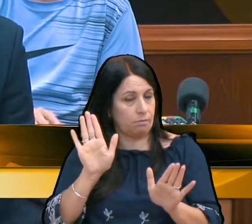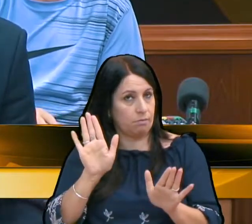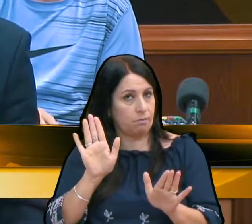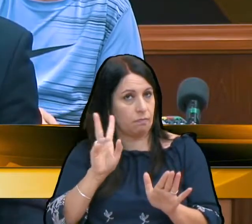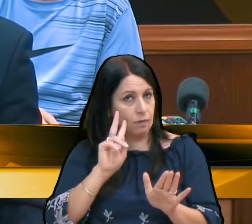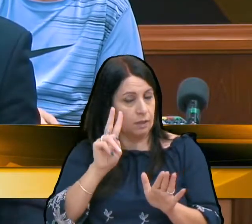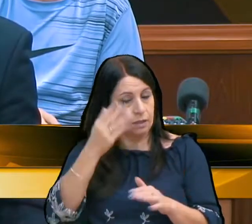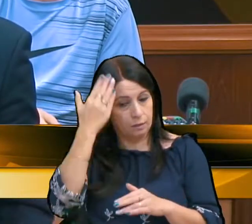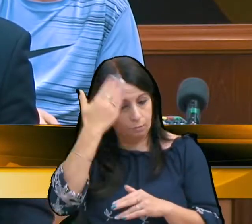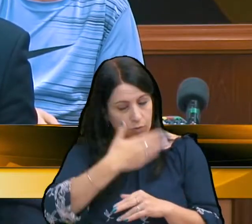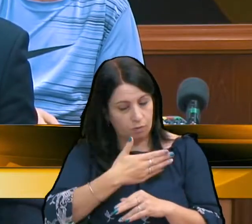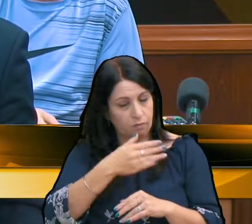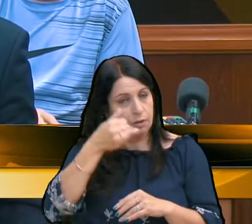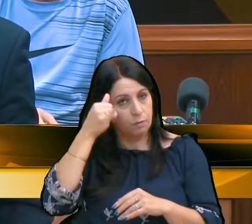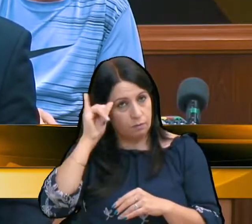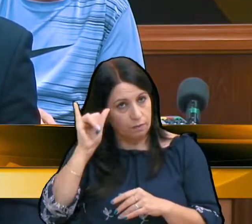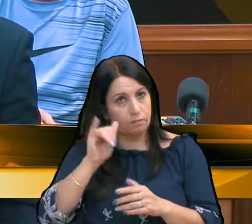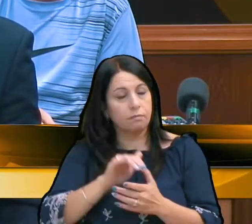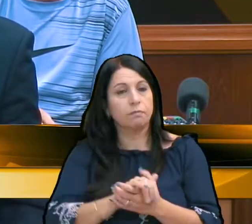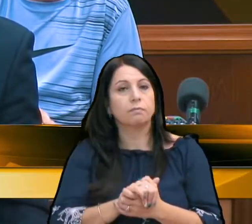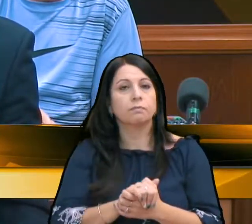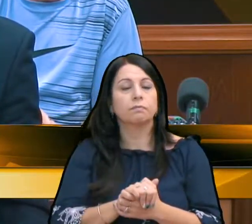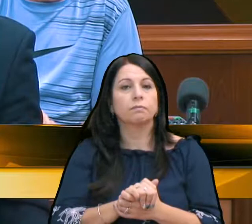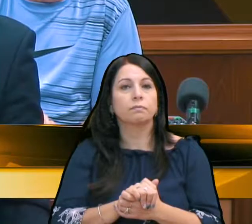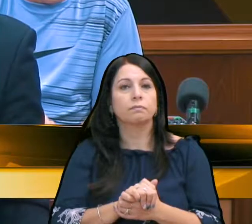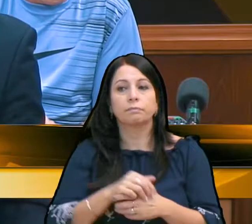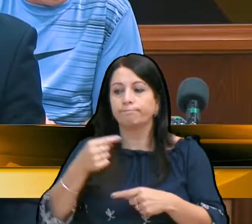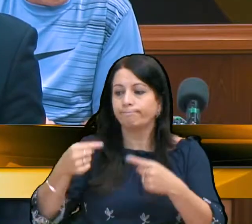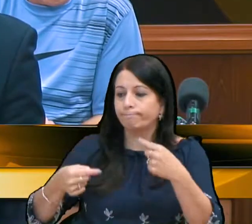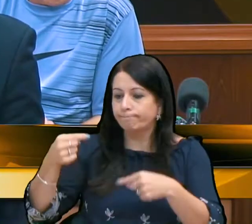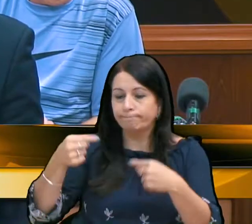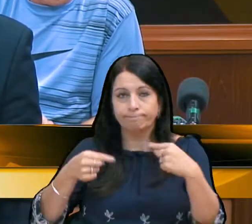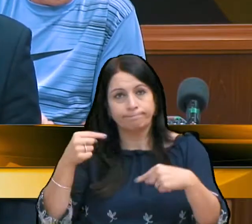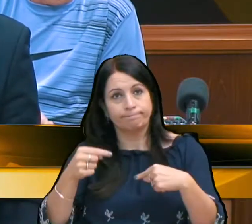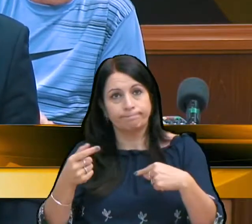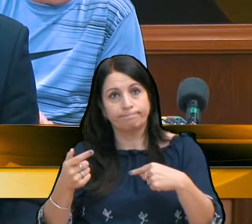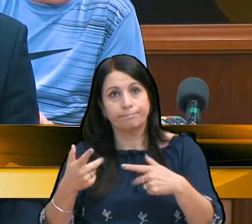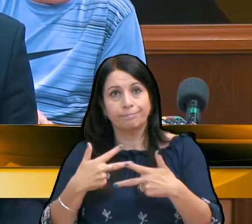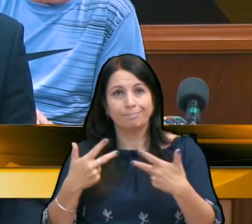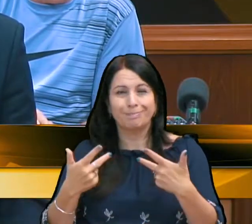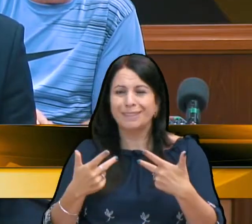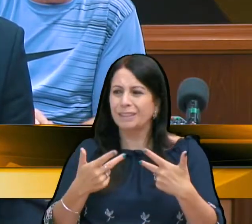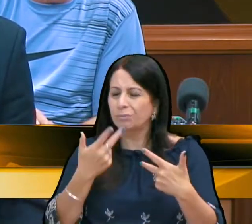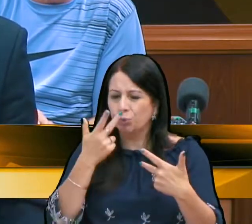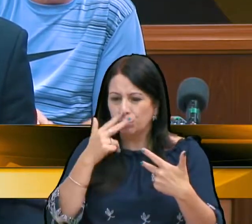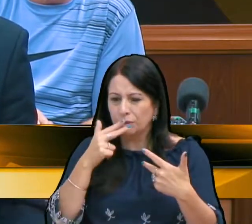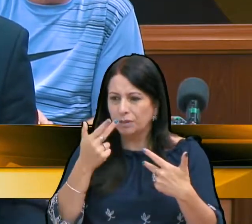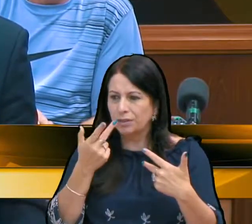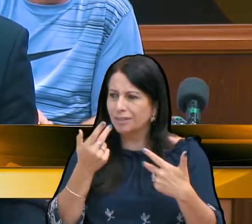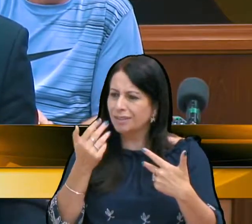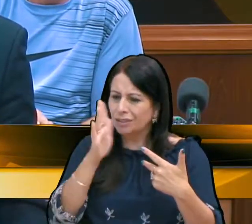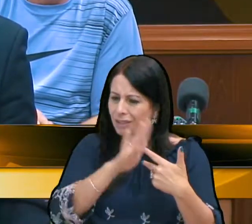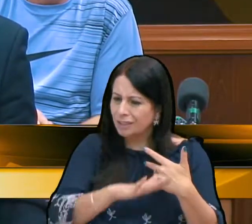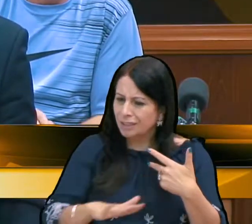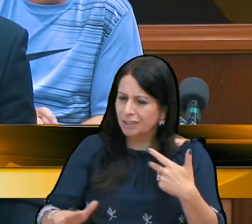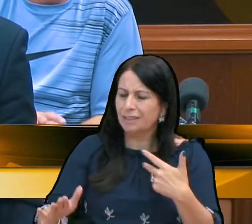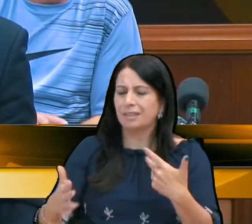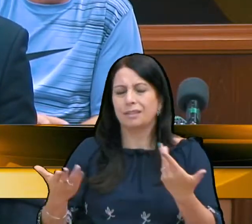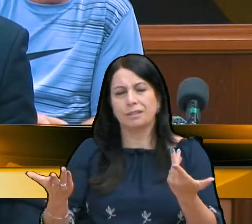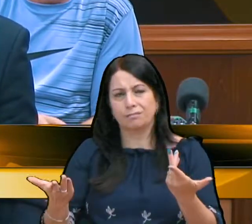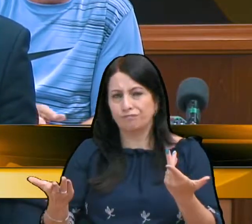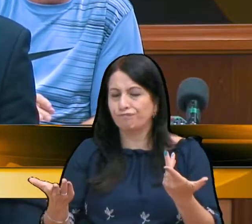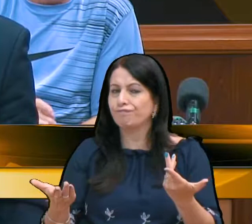vocês são provas que eu evito entrar em debate. Mas tem uma infantilidade gigantesca aqui que eu vou te